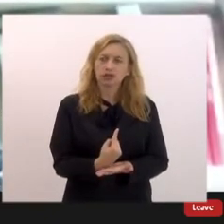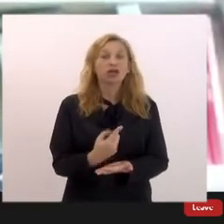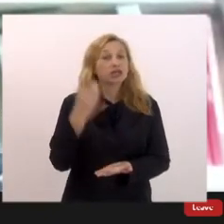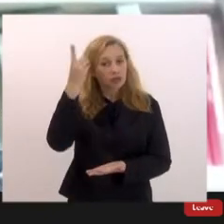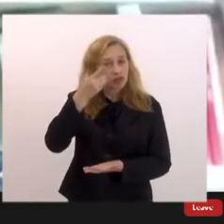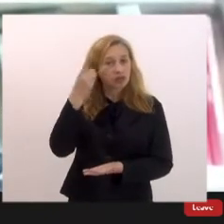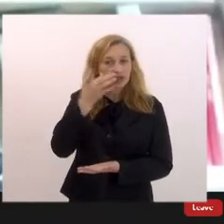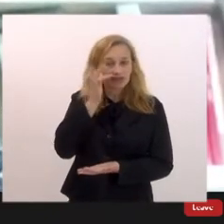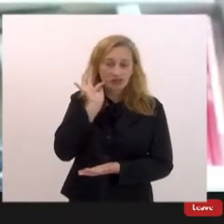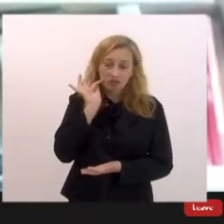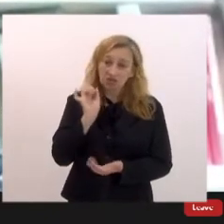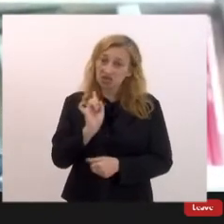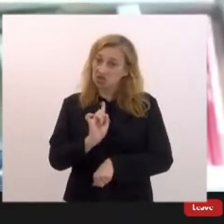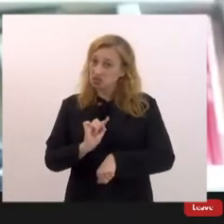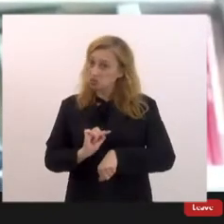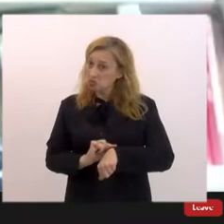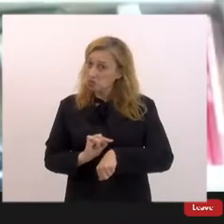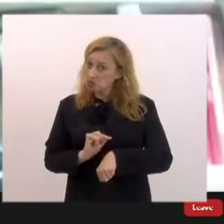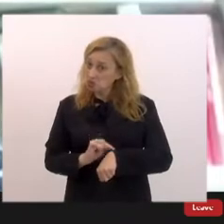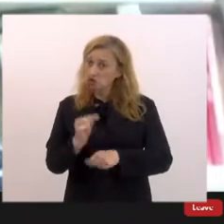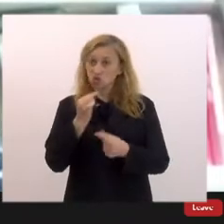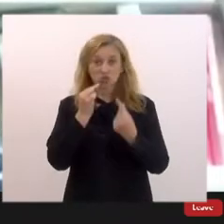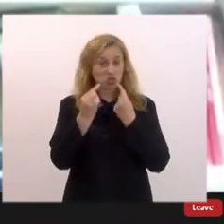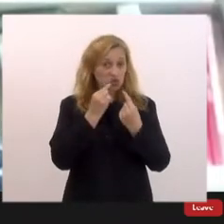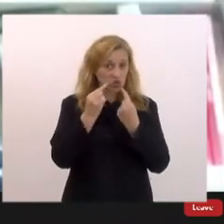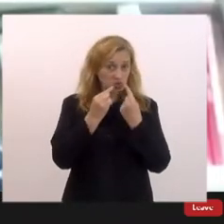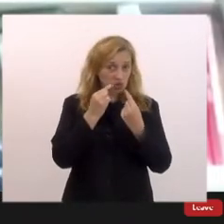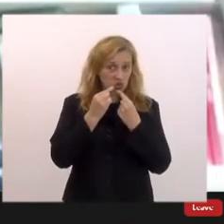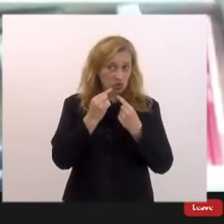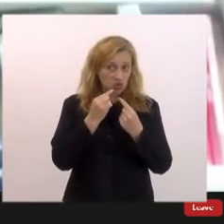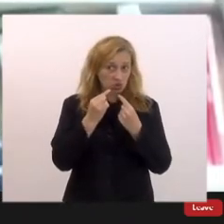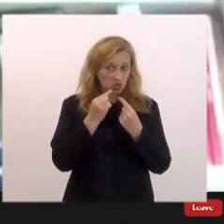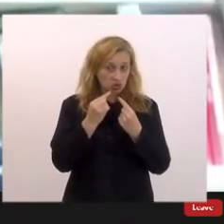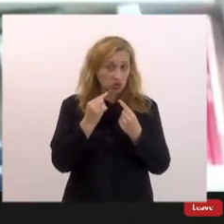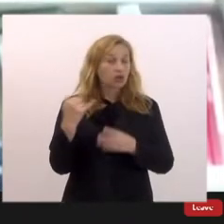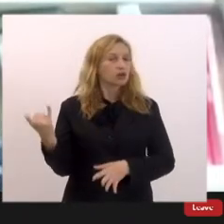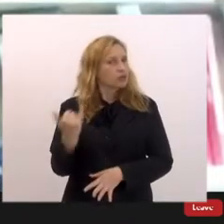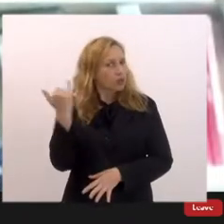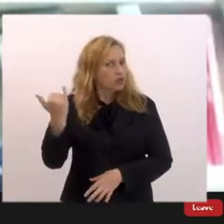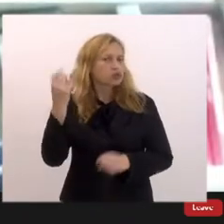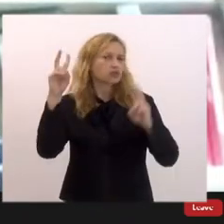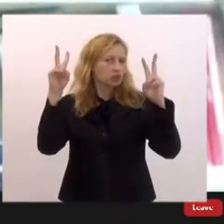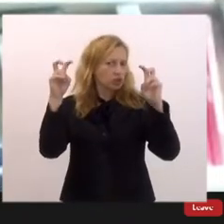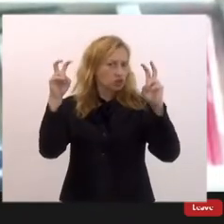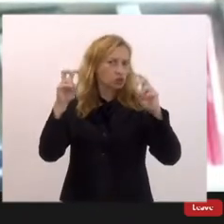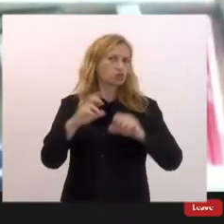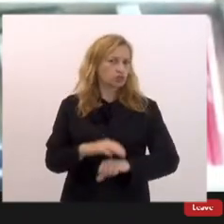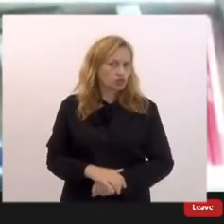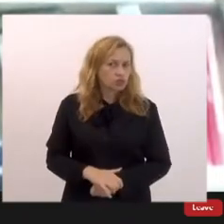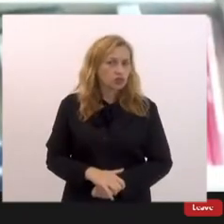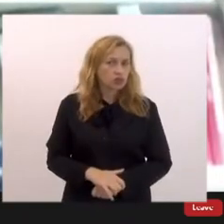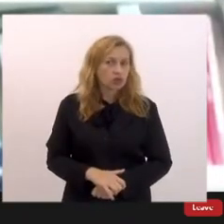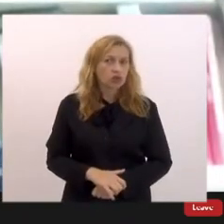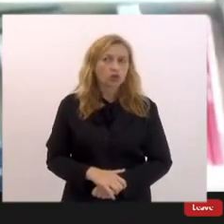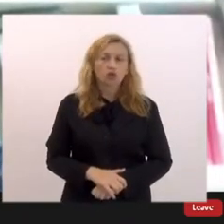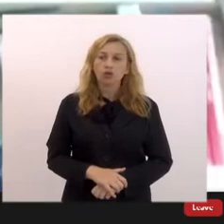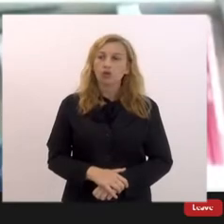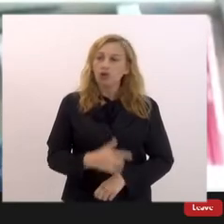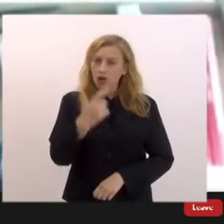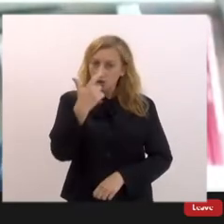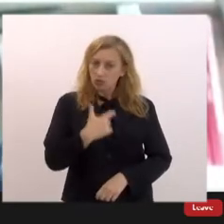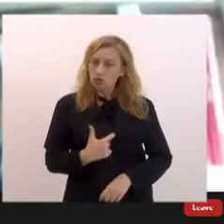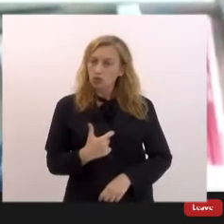Flávio, neste momento discutindo esta importante questão. E, como educadora, lhe